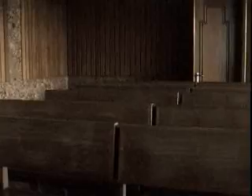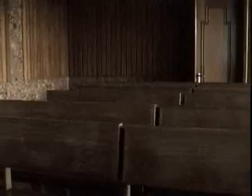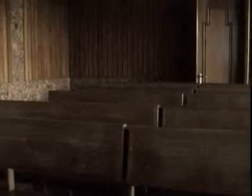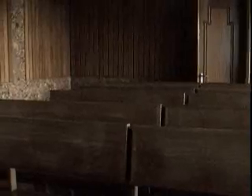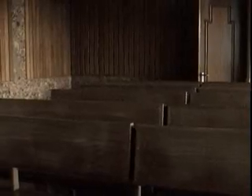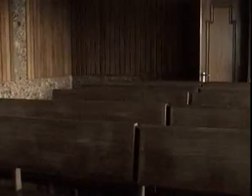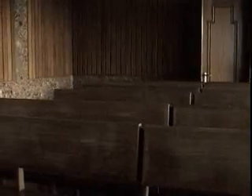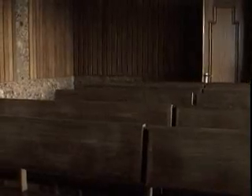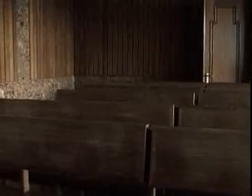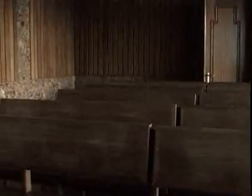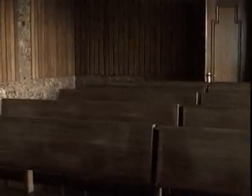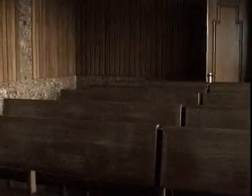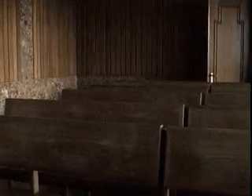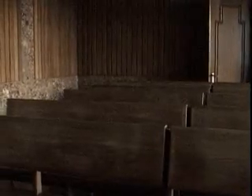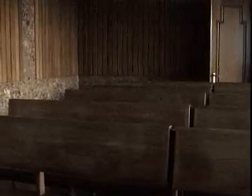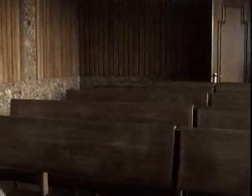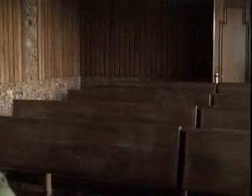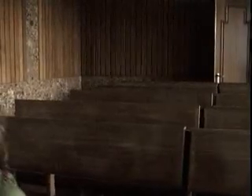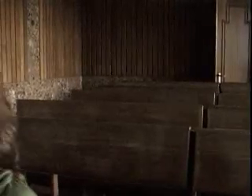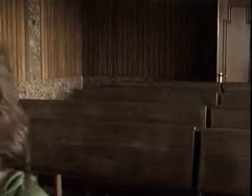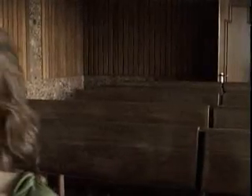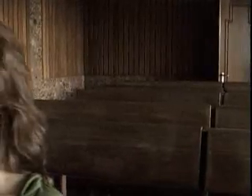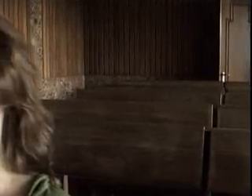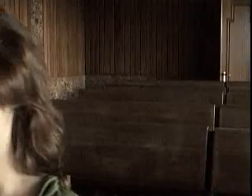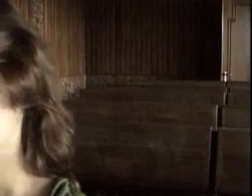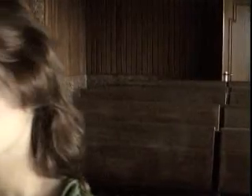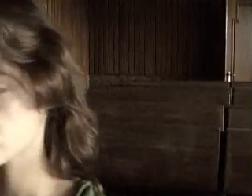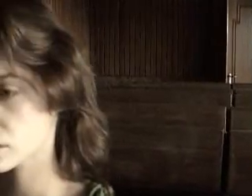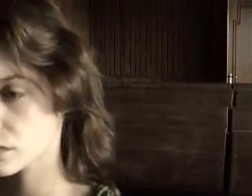número de telefone? Com quem lá foi?